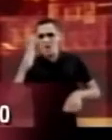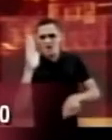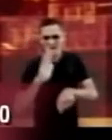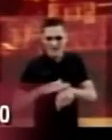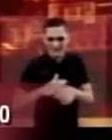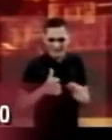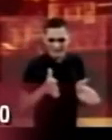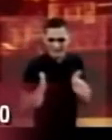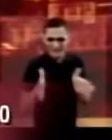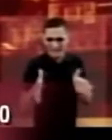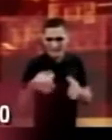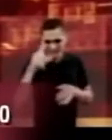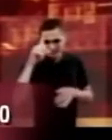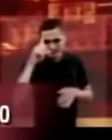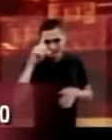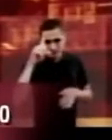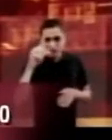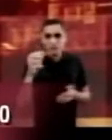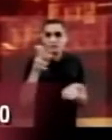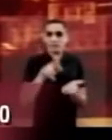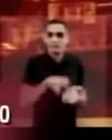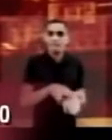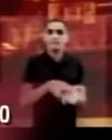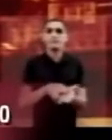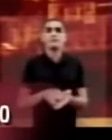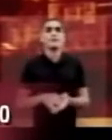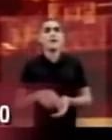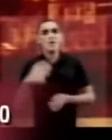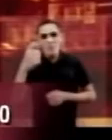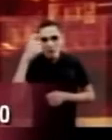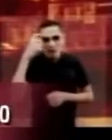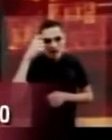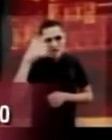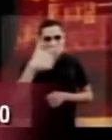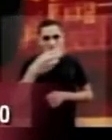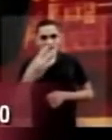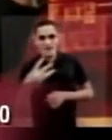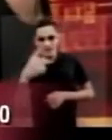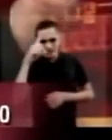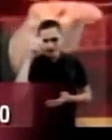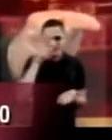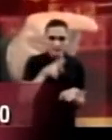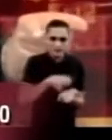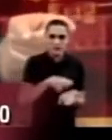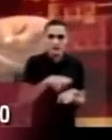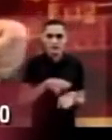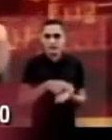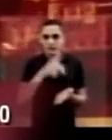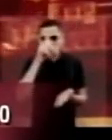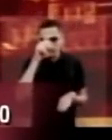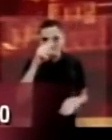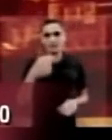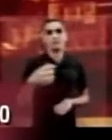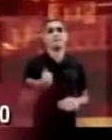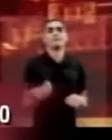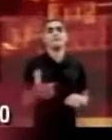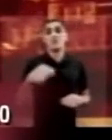23 dias de internação, cerca de 30, 35 dias que ele teve Covid